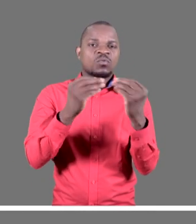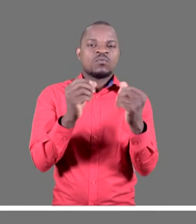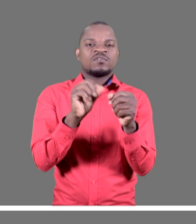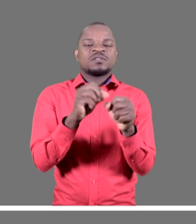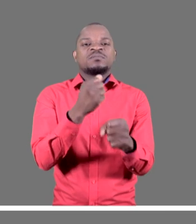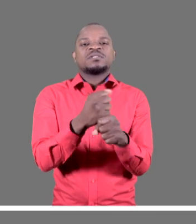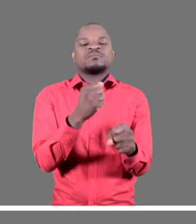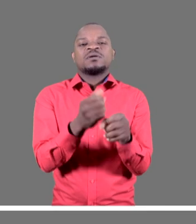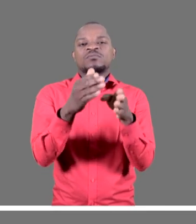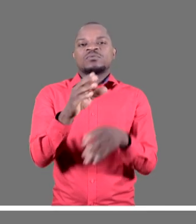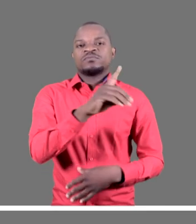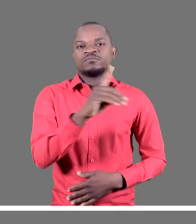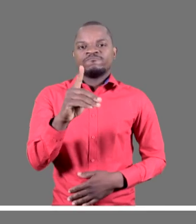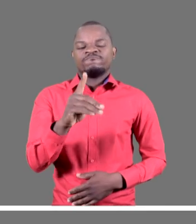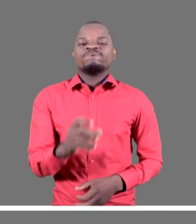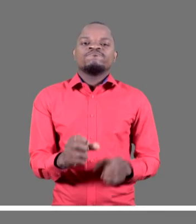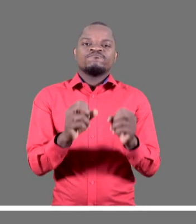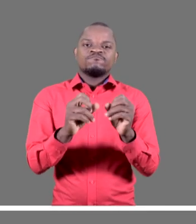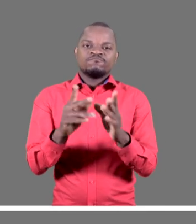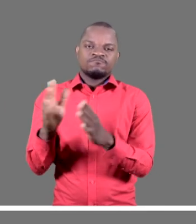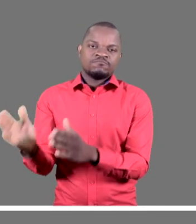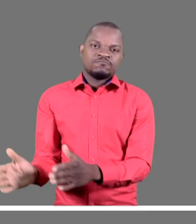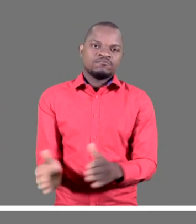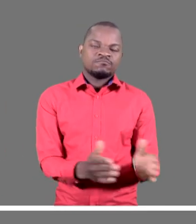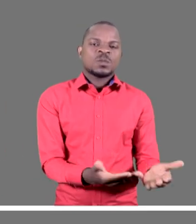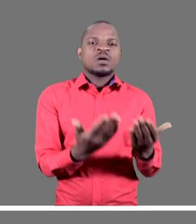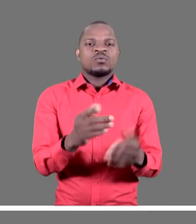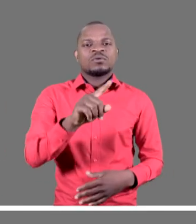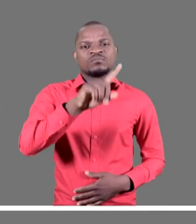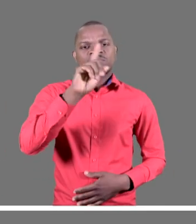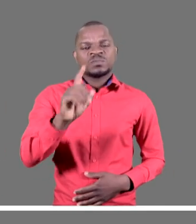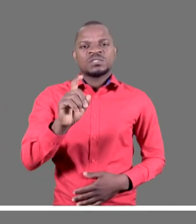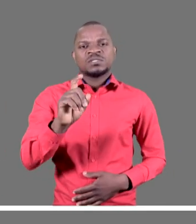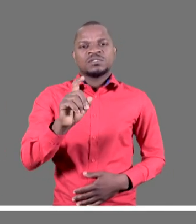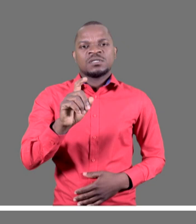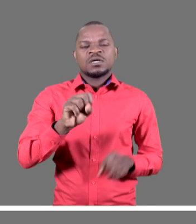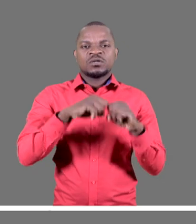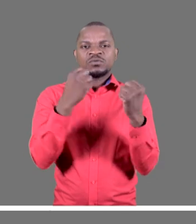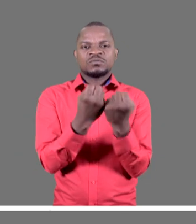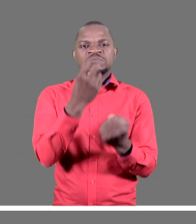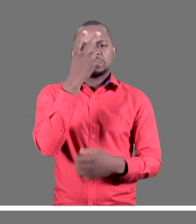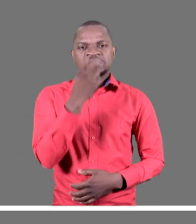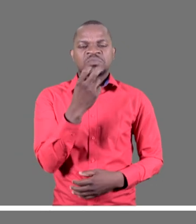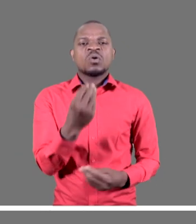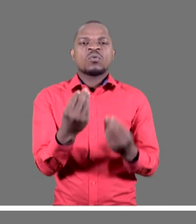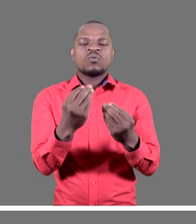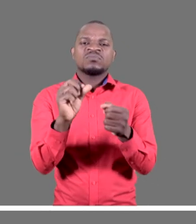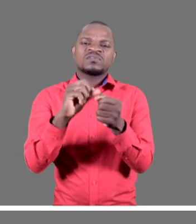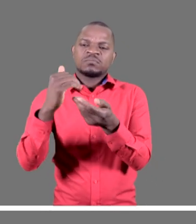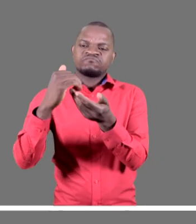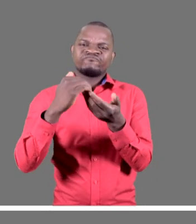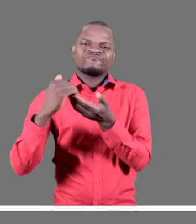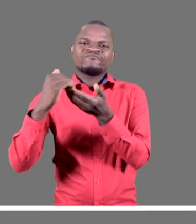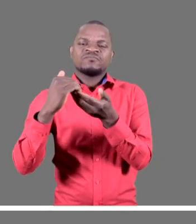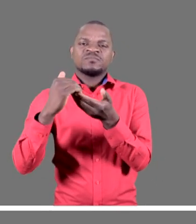a esta necessidade. Sérgio Miguel, faço-lhe a mesma questão, como é que a CAMU está a colaborar com o setor de